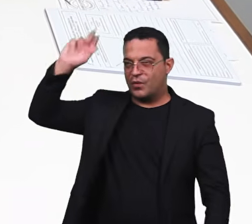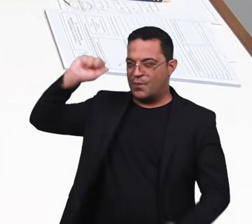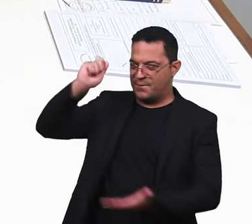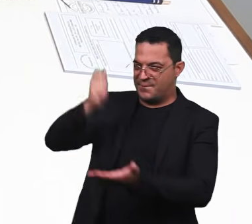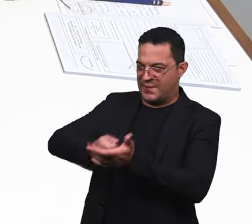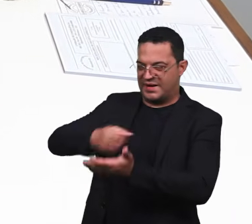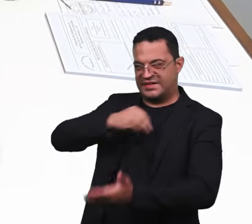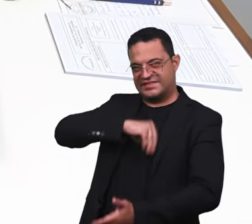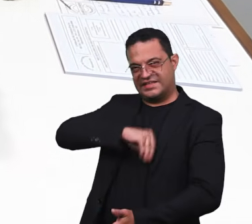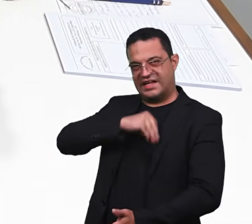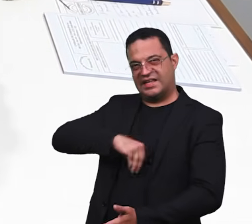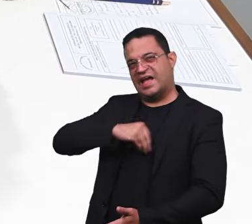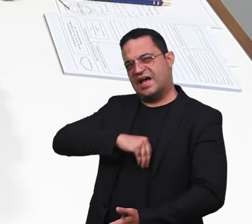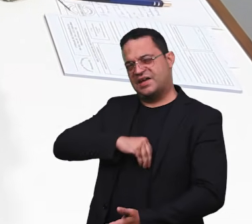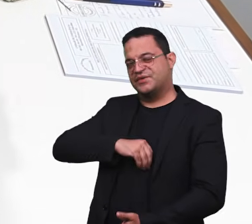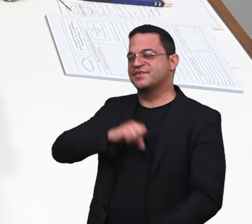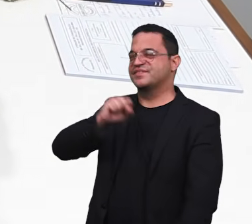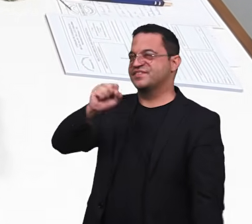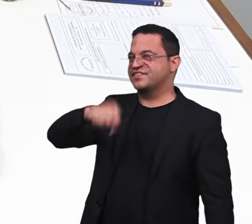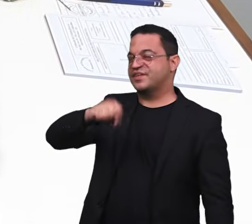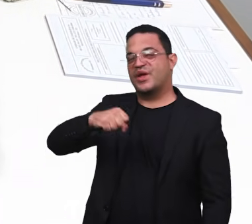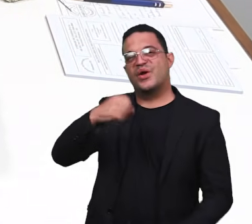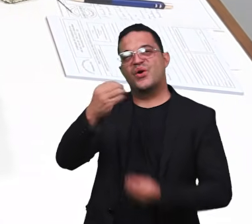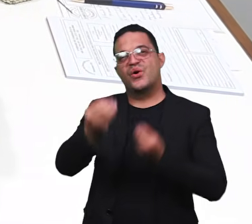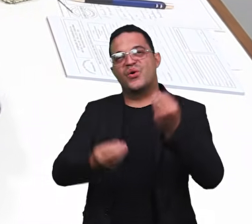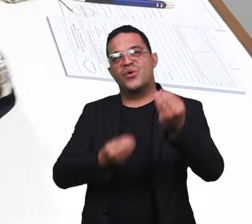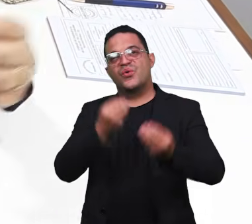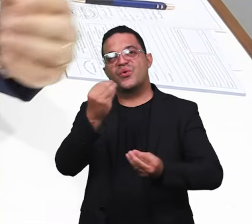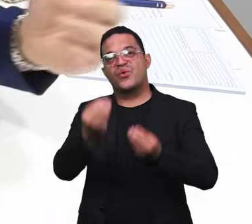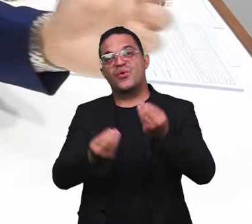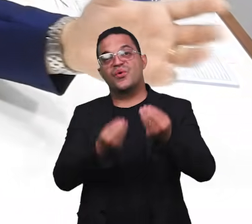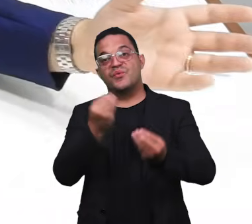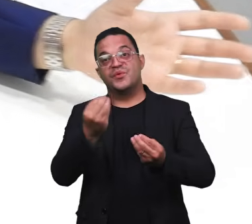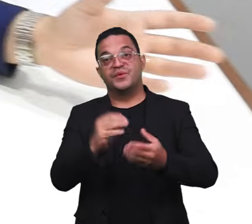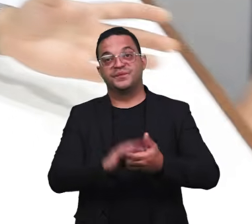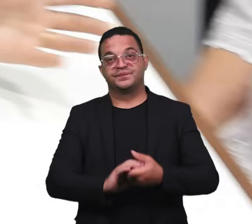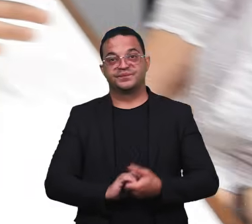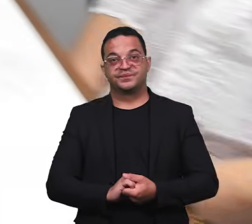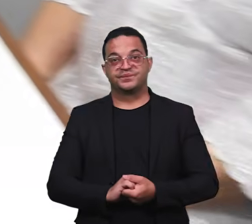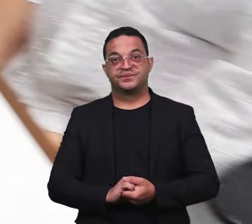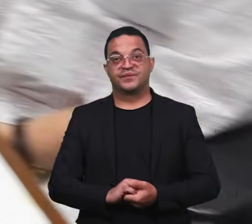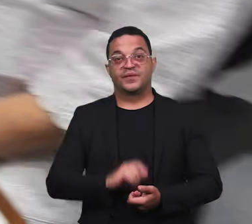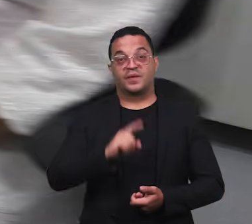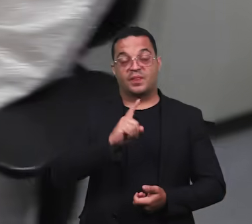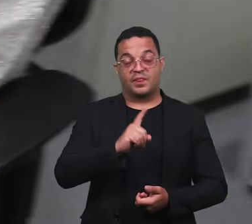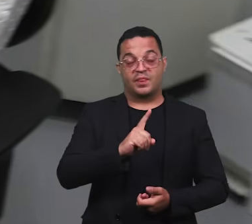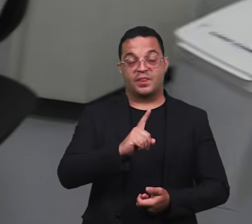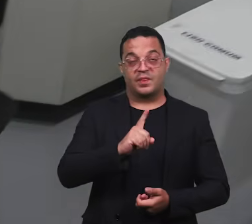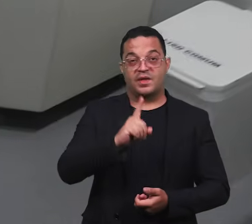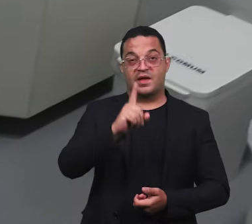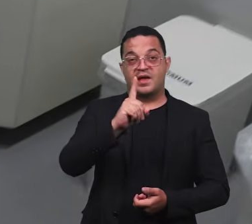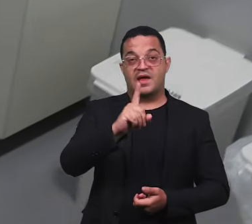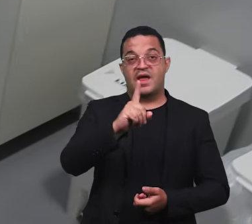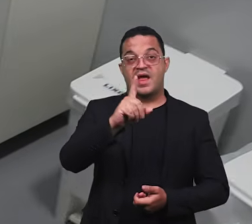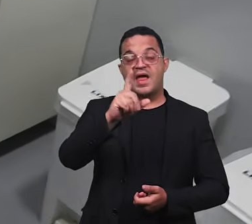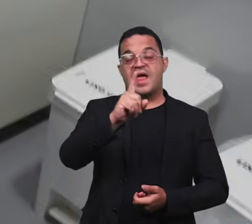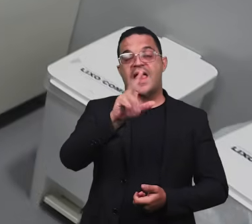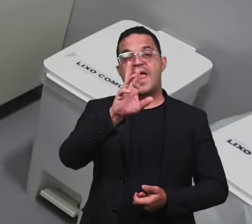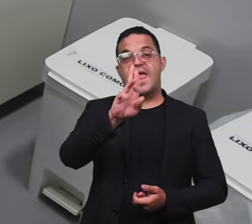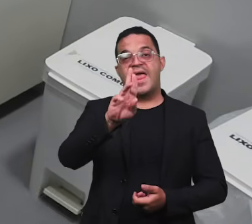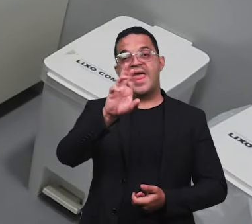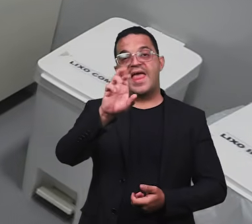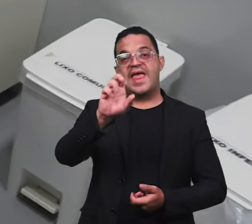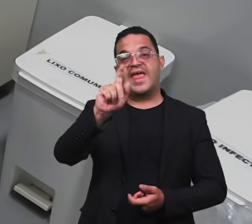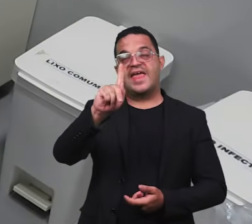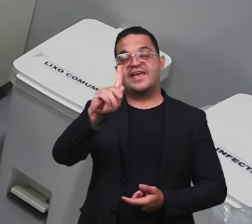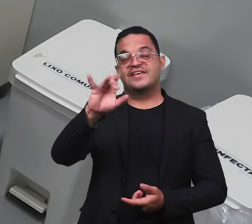E para exemplificar isso, nós trouxemos aqui a doutora Regina Ramalho, que é médica